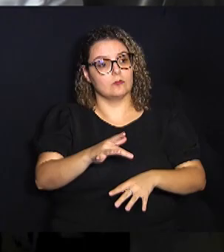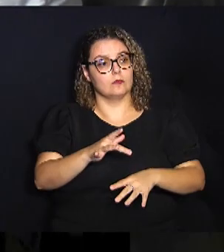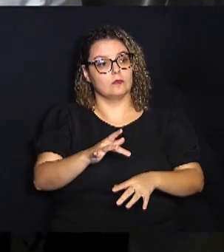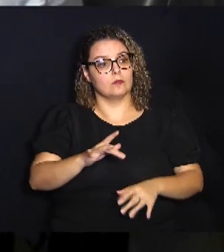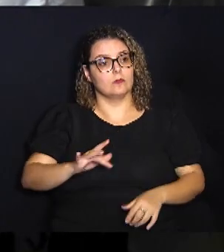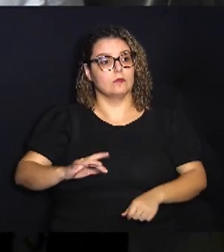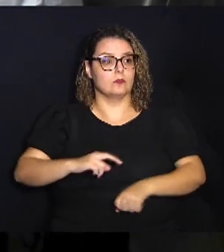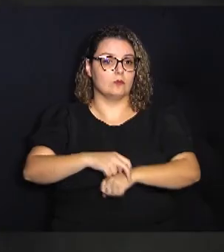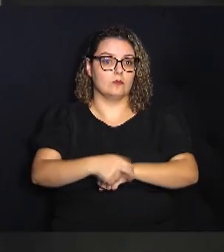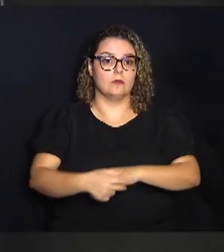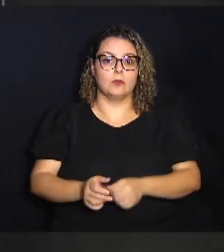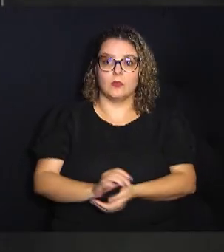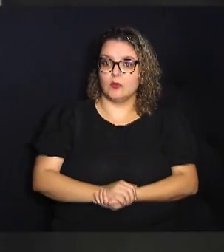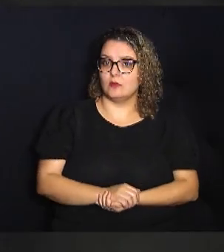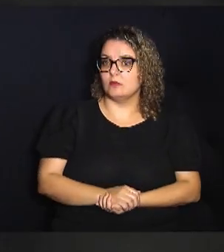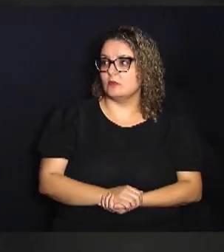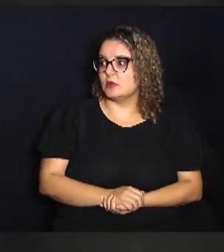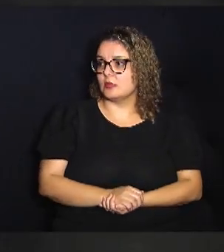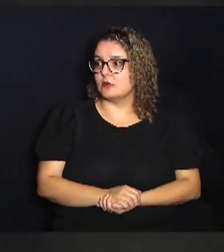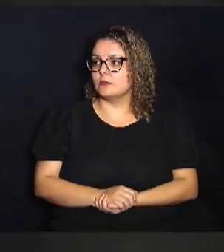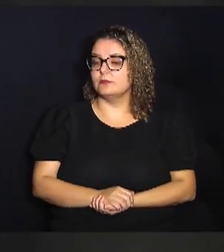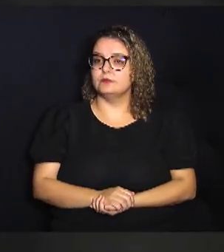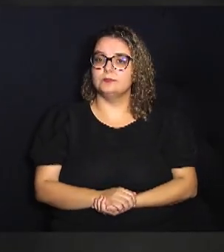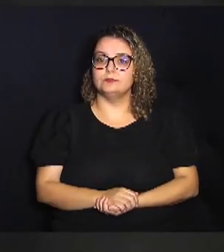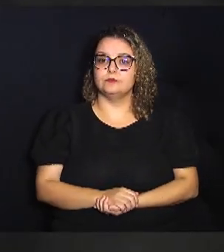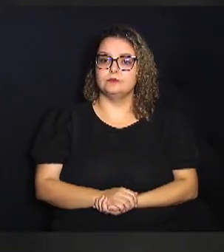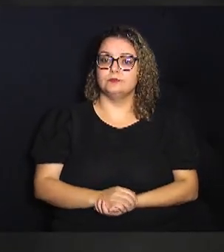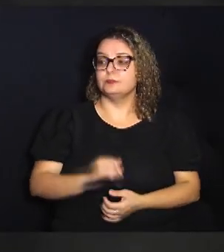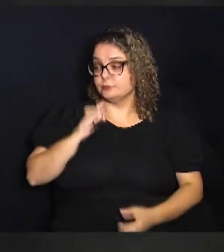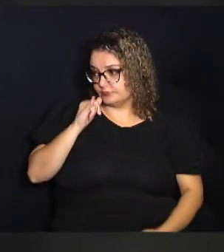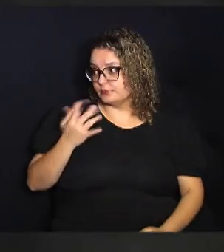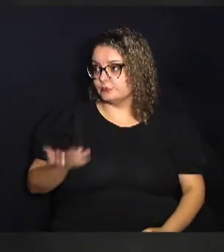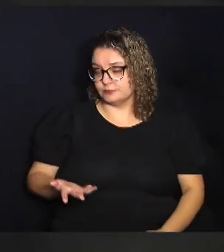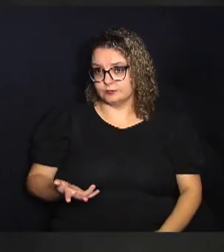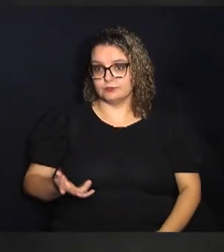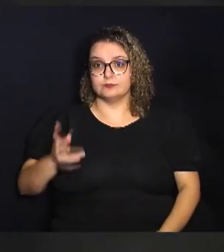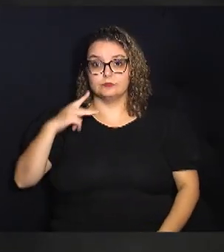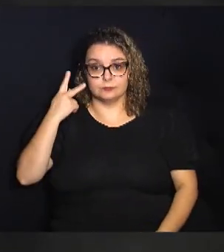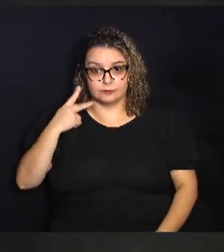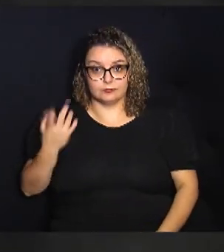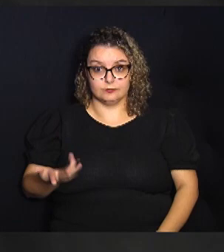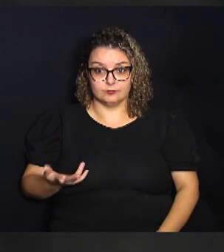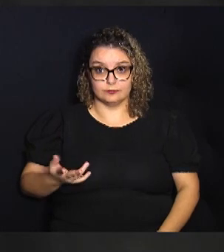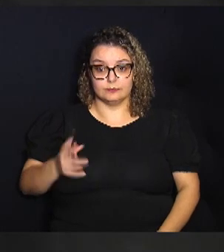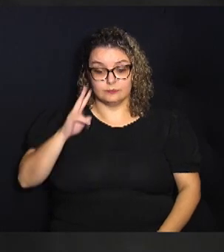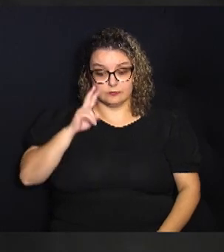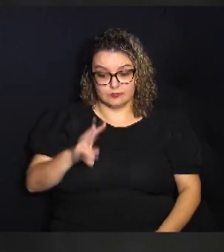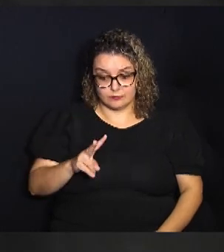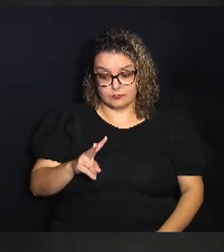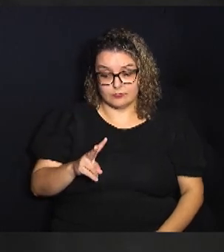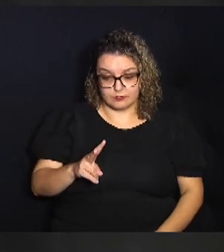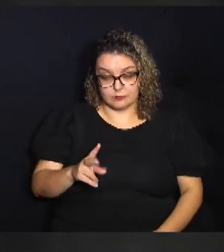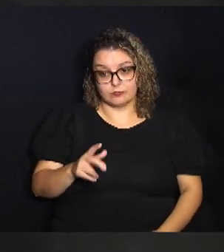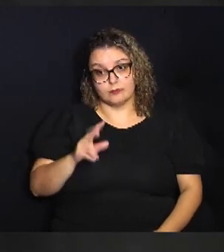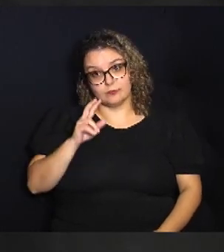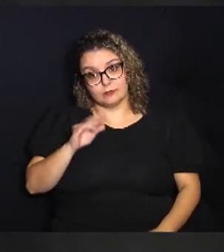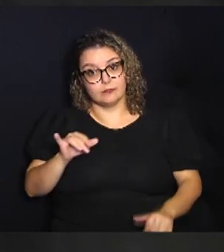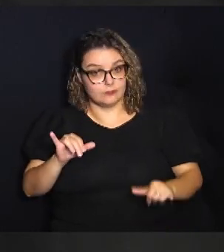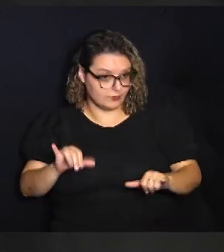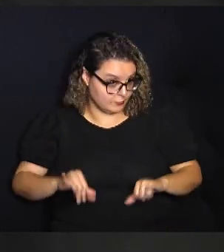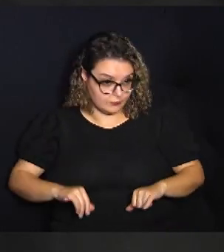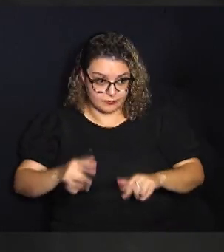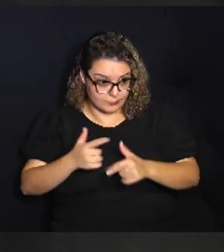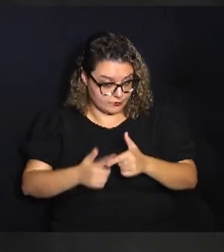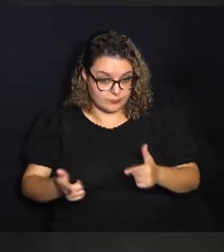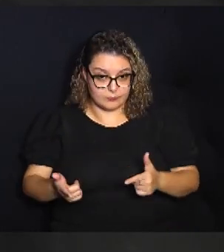Mirla, eu disse aqui que o vereador tem que ver a dor e trabalhar não na causa da dor, na causa, mas na